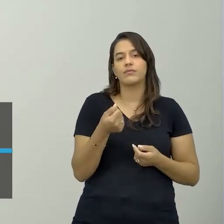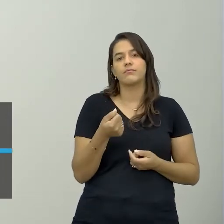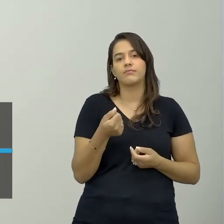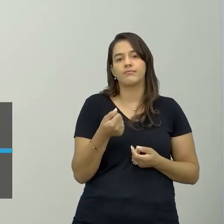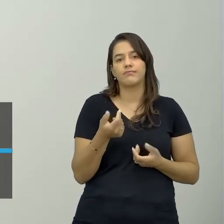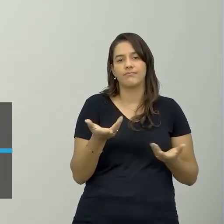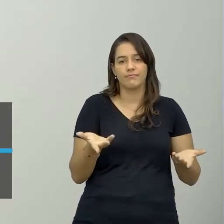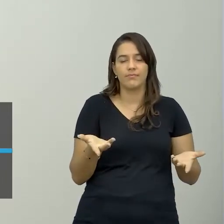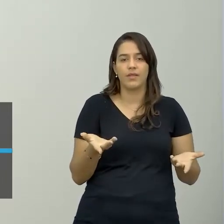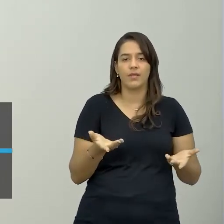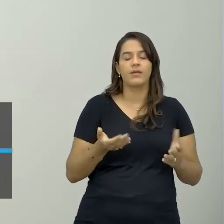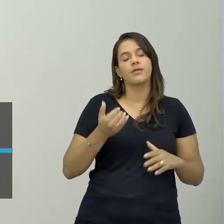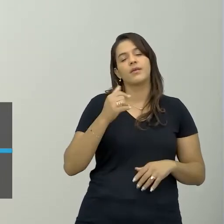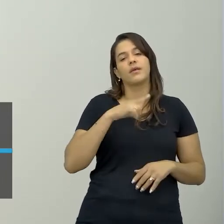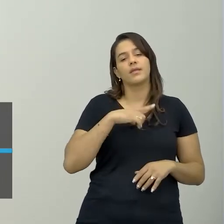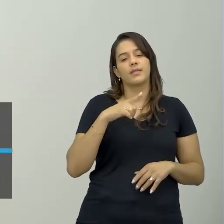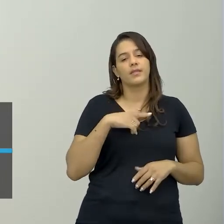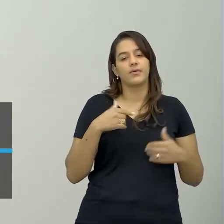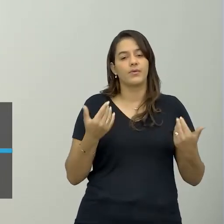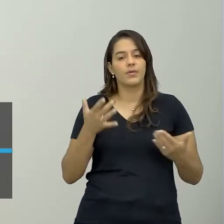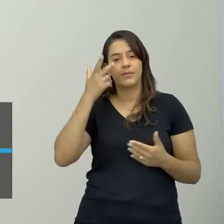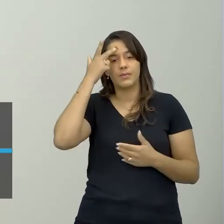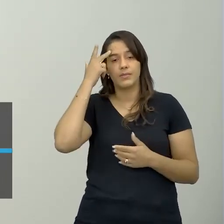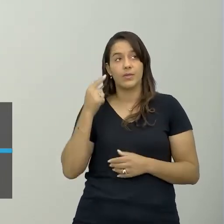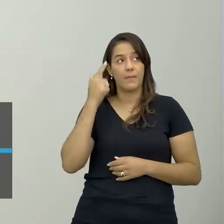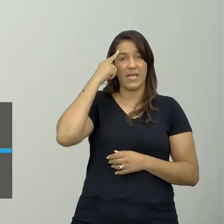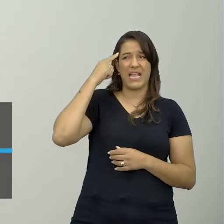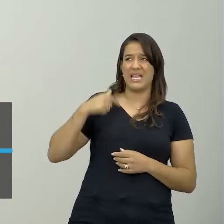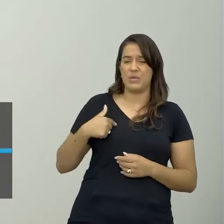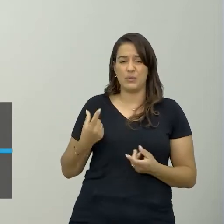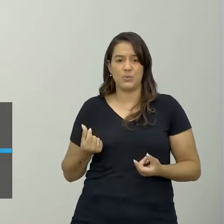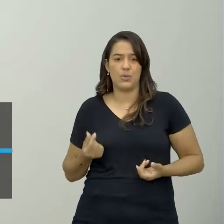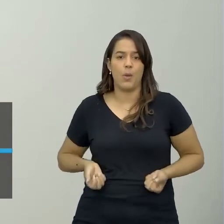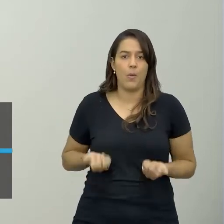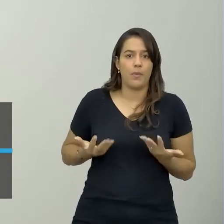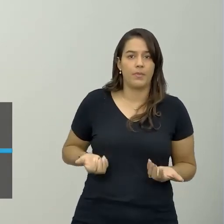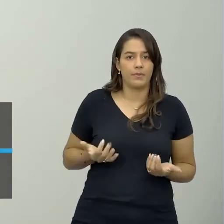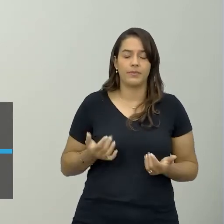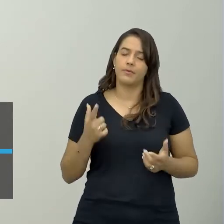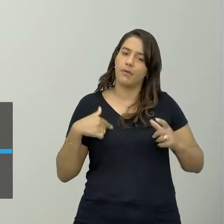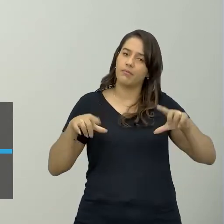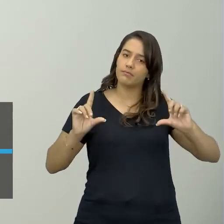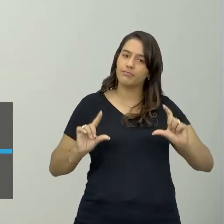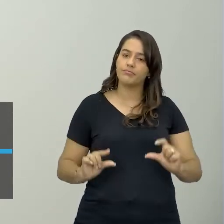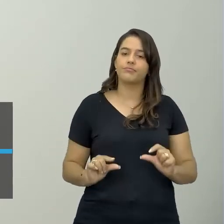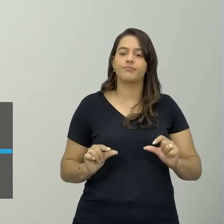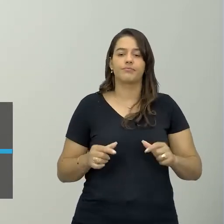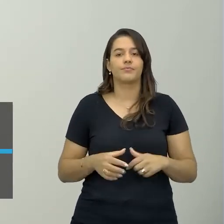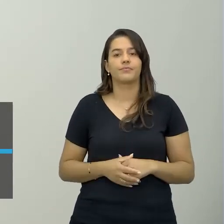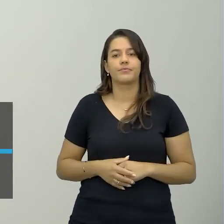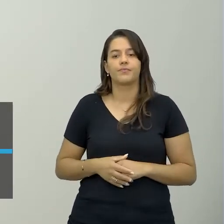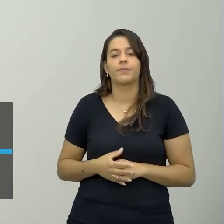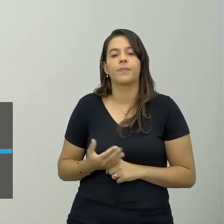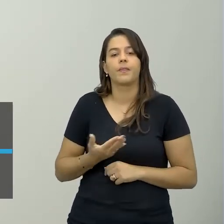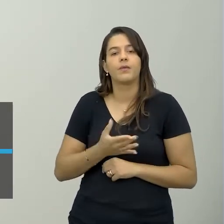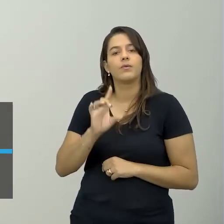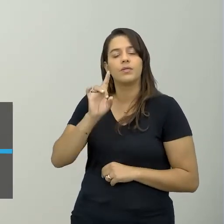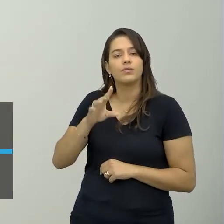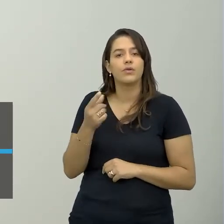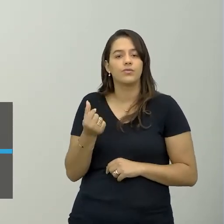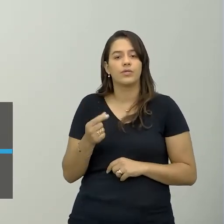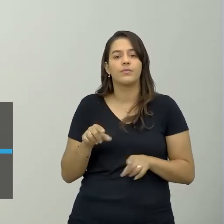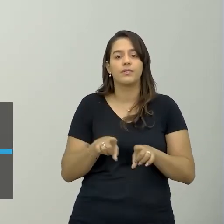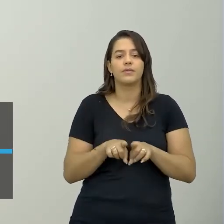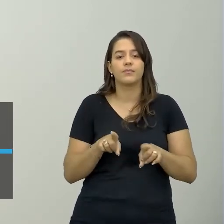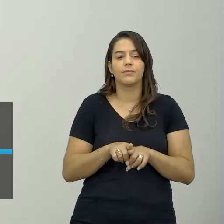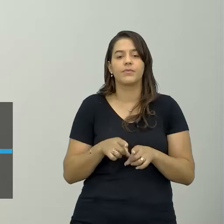Porque às vezes o que mais toca as pessoas é o dinheiro, né? Mas essa questão de economizar, quando a gente fala economizar, não é só dinheiro, mas